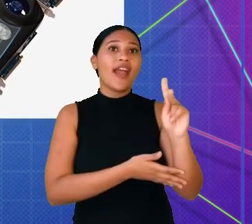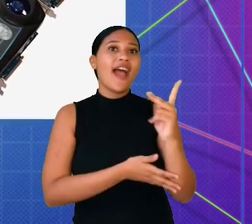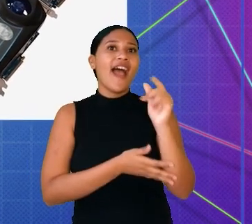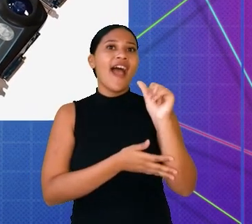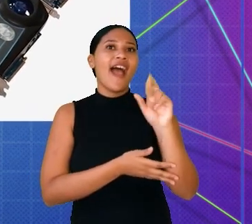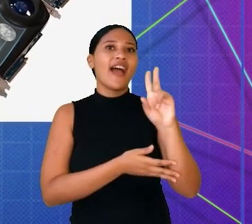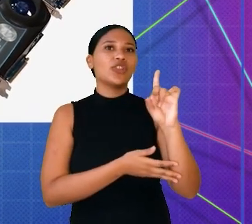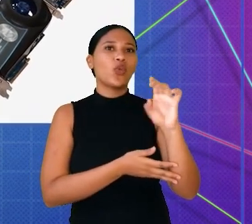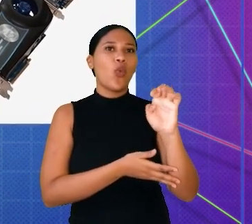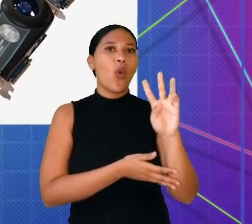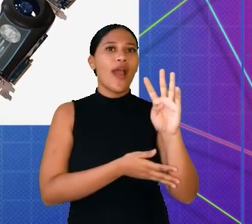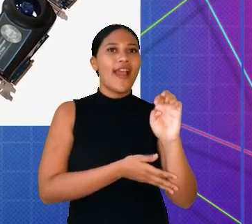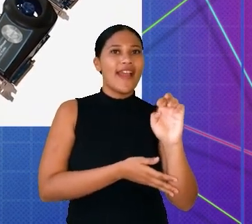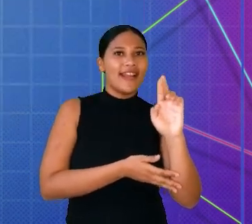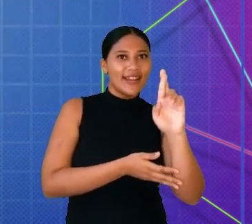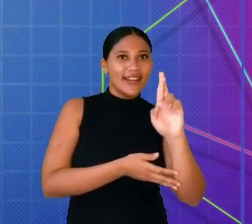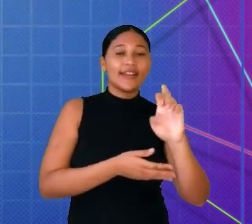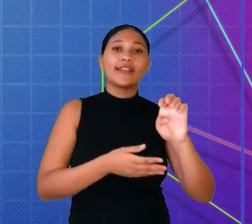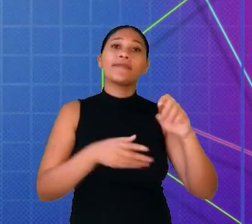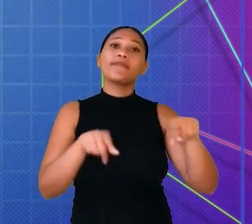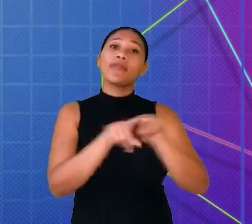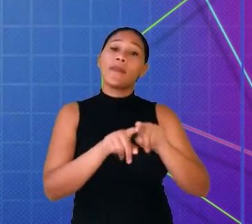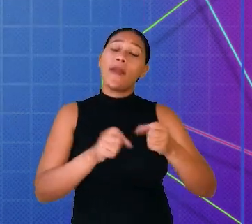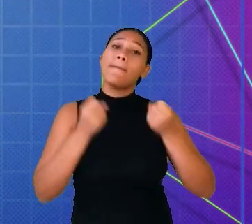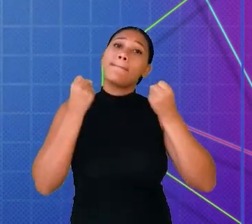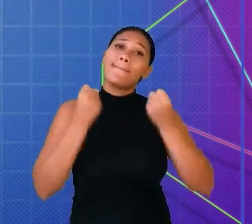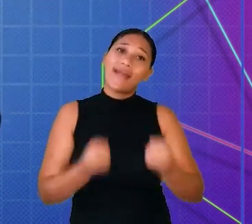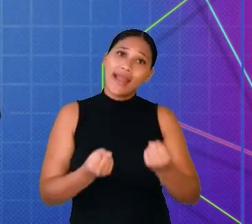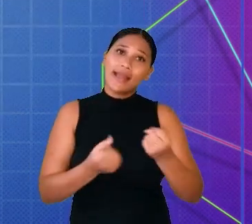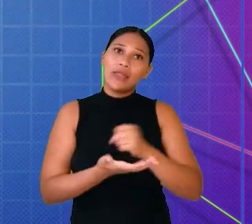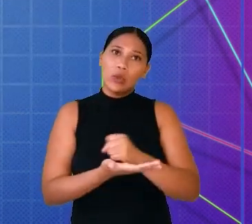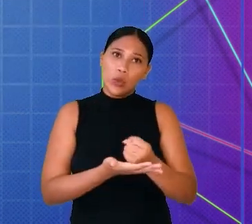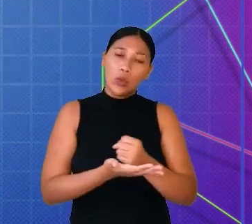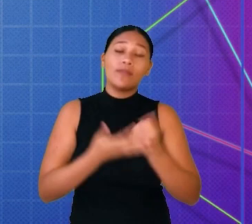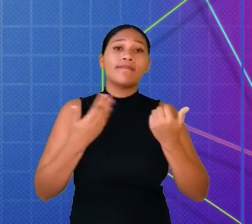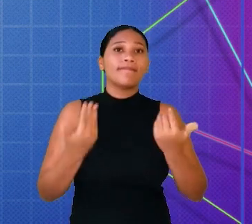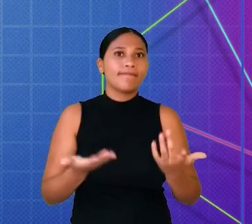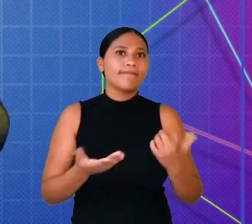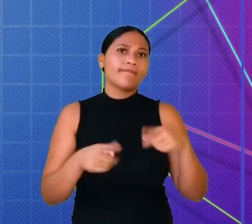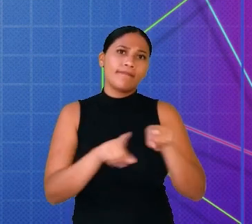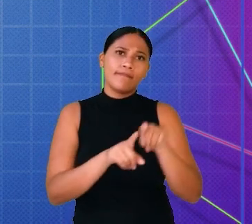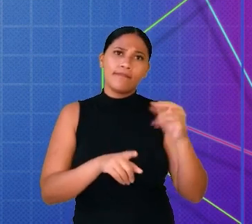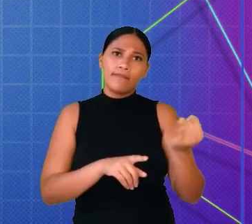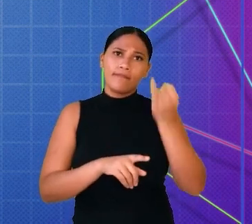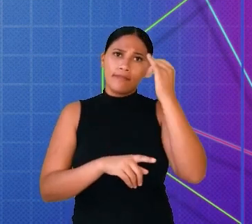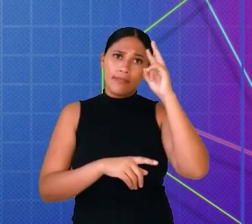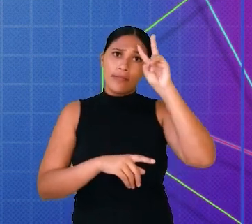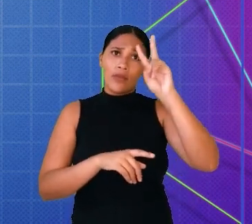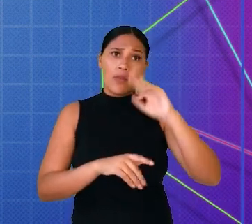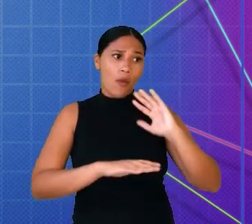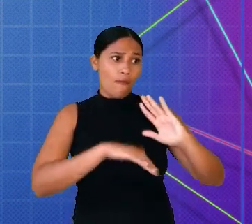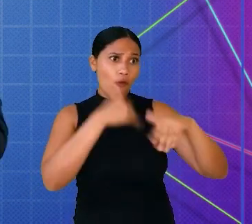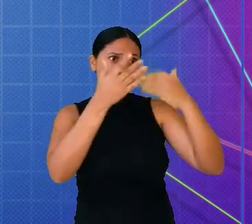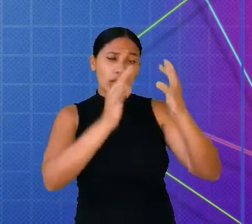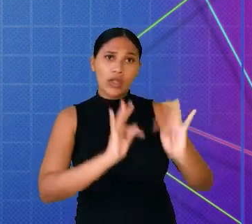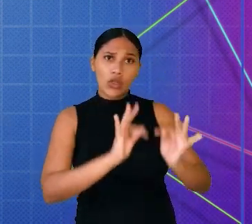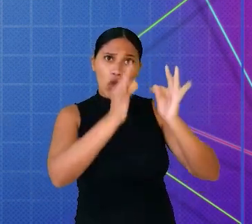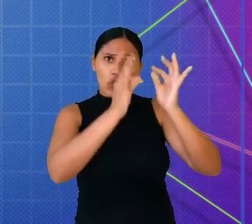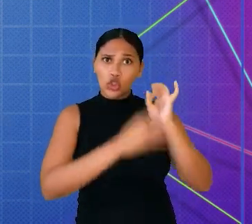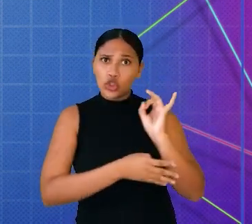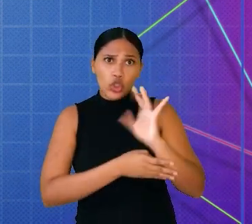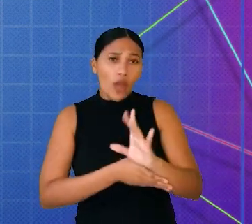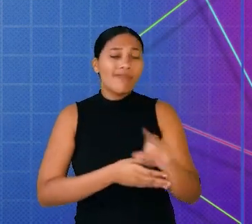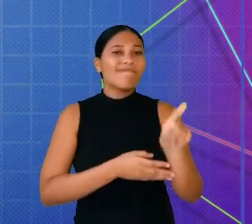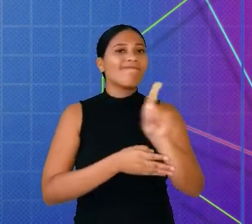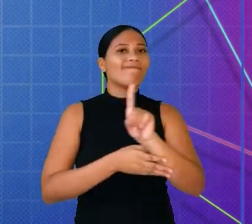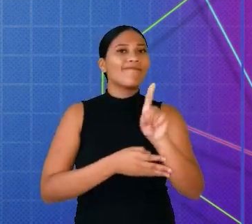hardware foi algo extremamente impactante para a produção de jogos mais pesados. É importante também ressaltar que não só a evolução